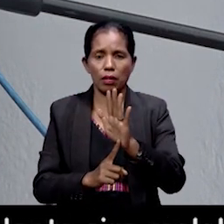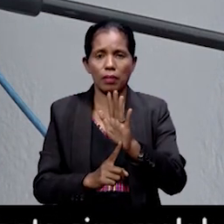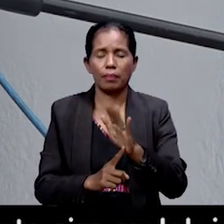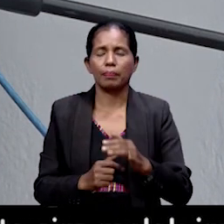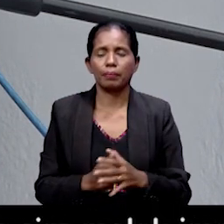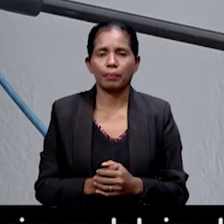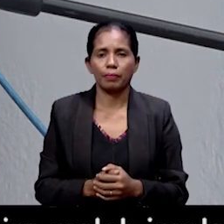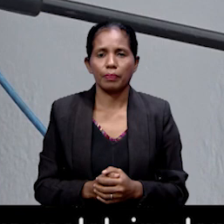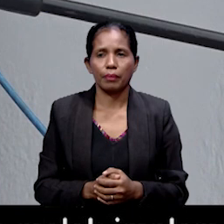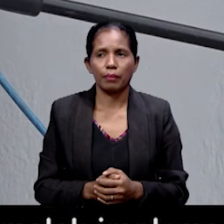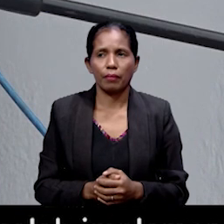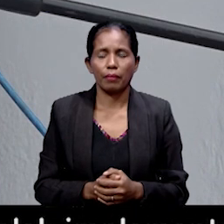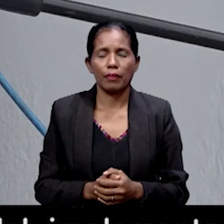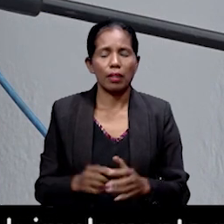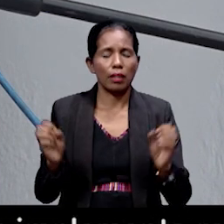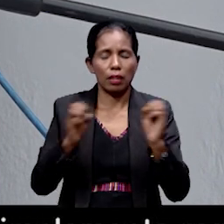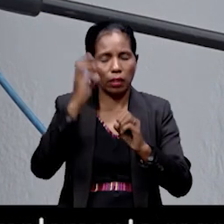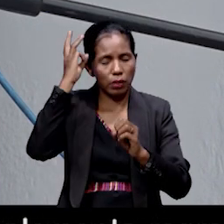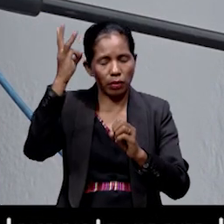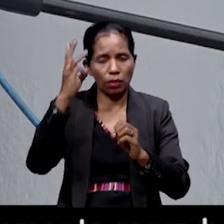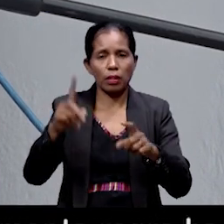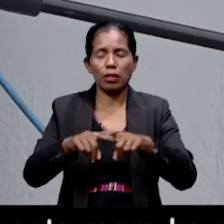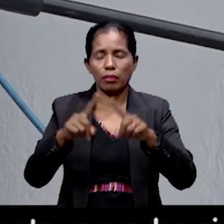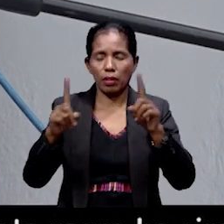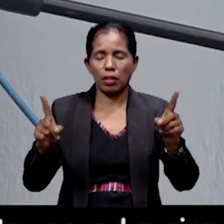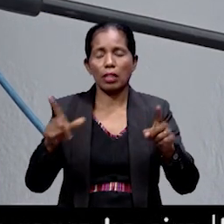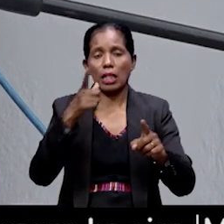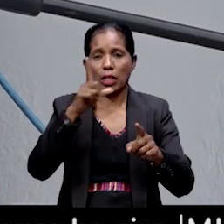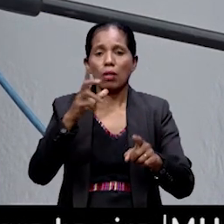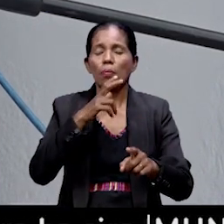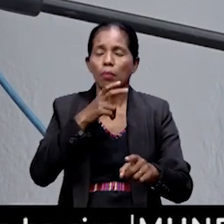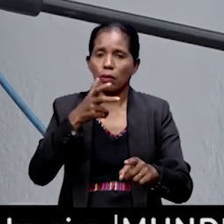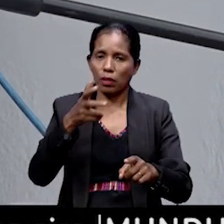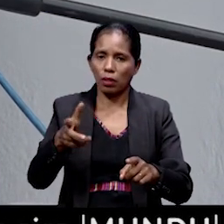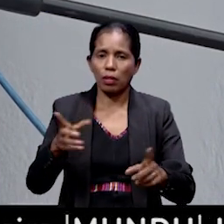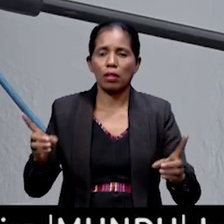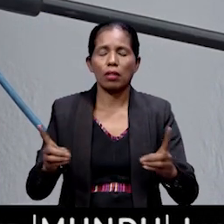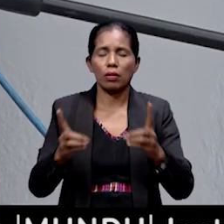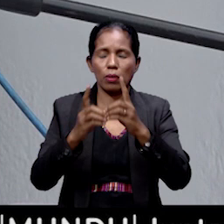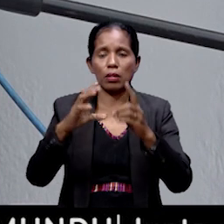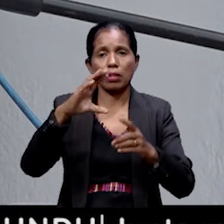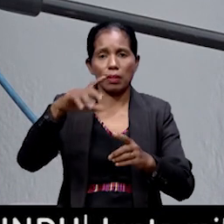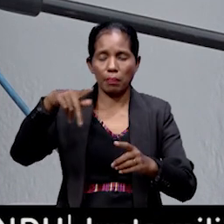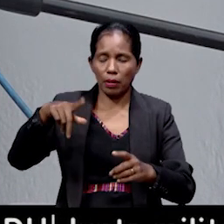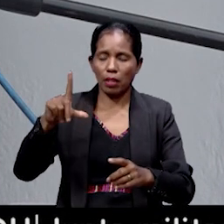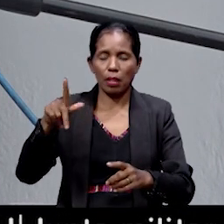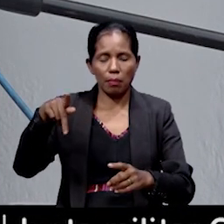continentes. Sem dúvidas, há diferentes línguas portuguesas que encontram na CPLP,